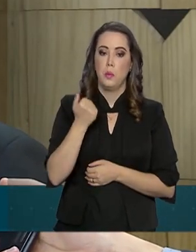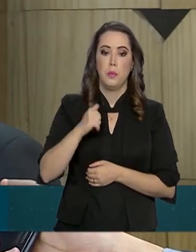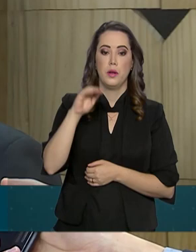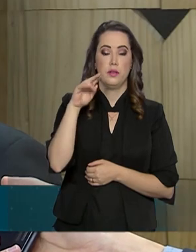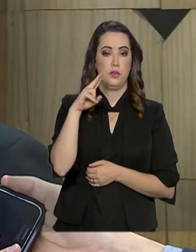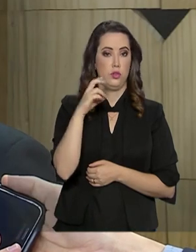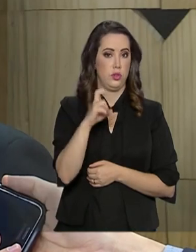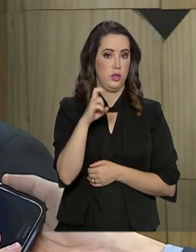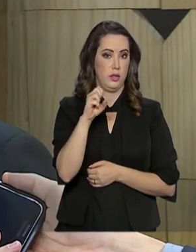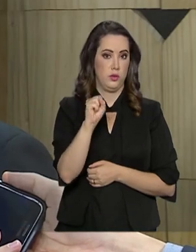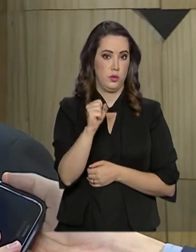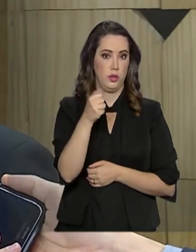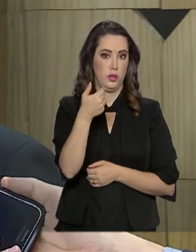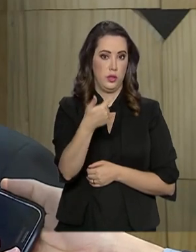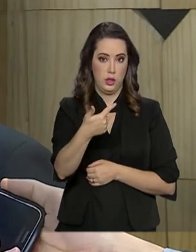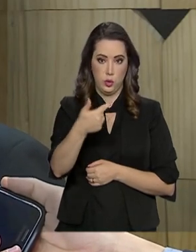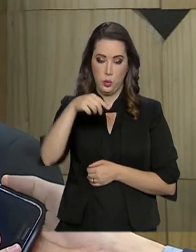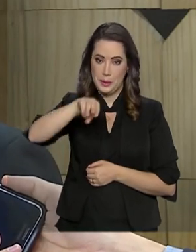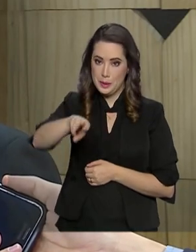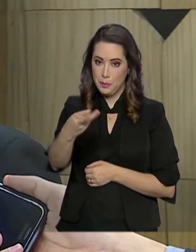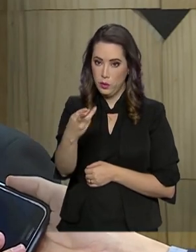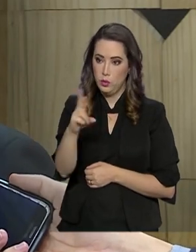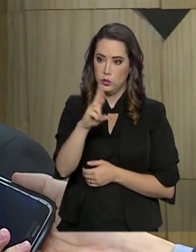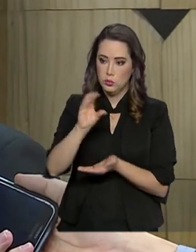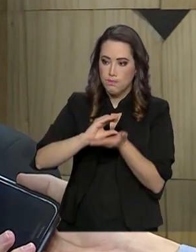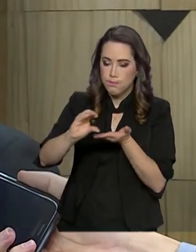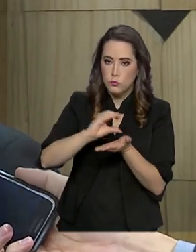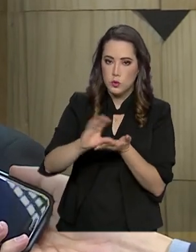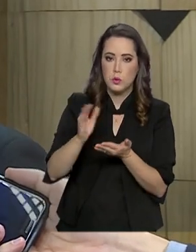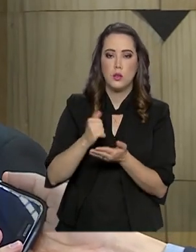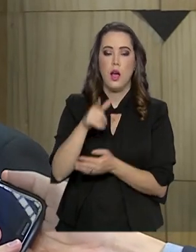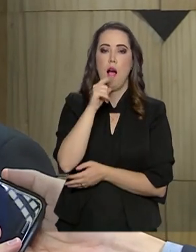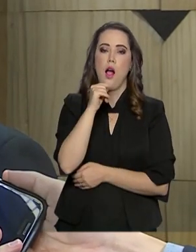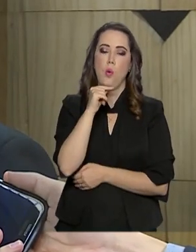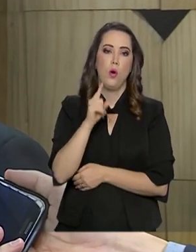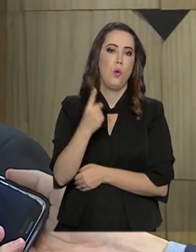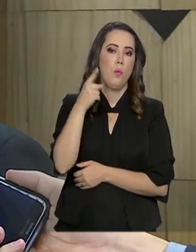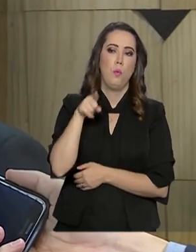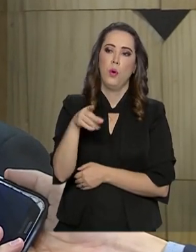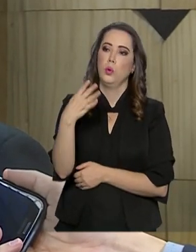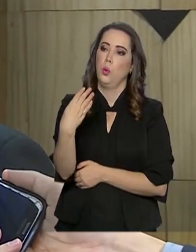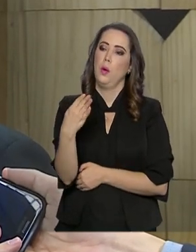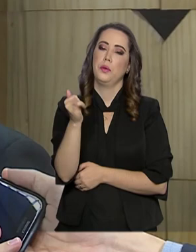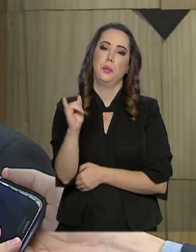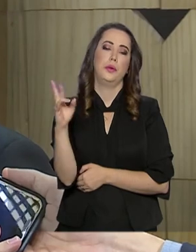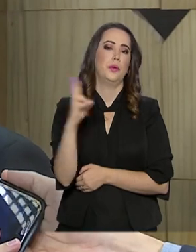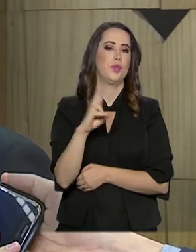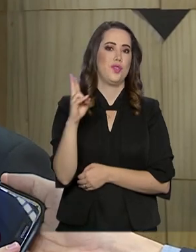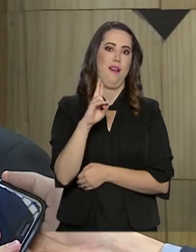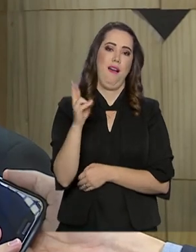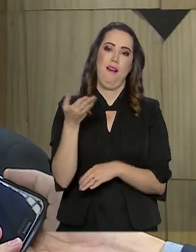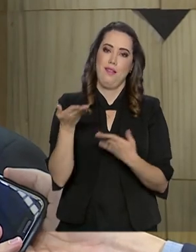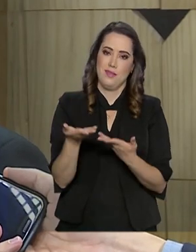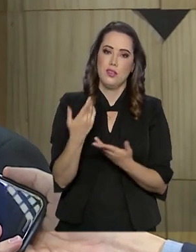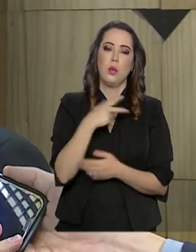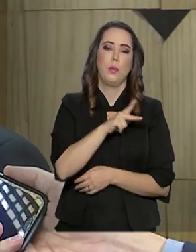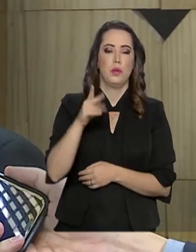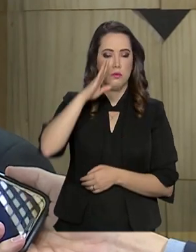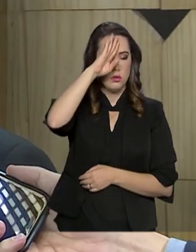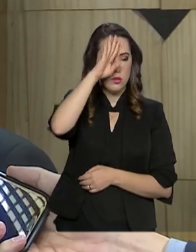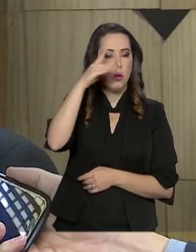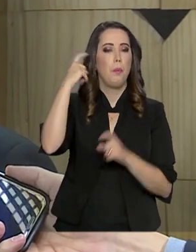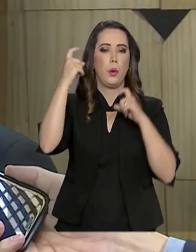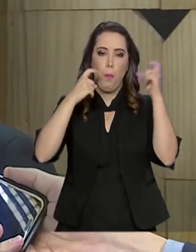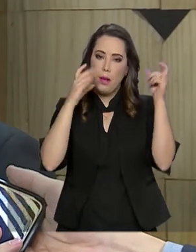investidos neste ano. Só em segurança hídrica, foi mais de R 1,4 bilhão do governo federal. Então, essa é a preocupação do presidente Jair Bolsonaro